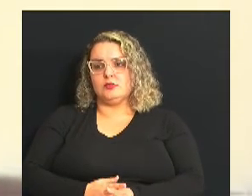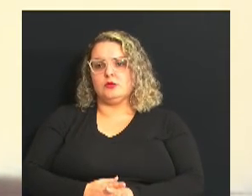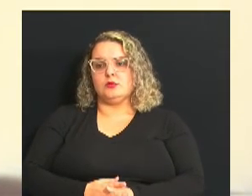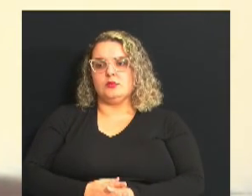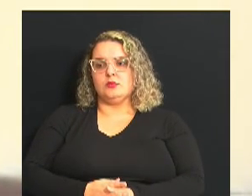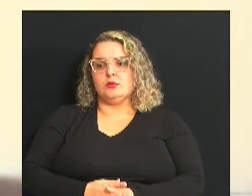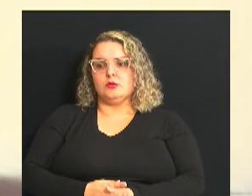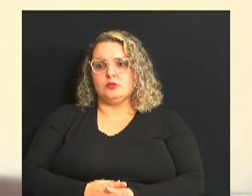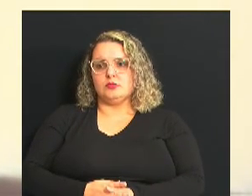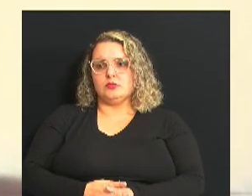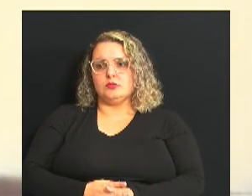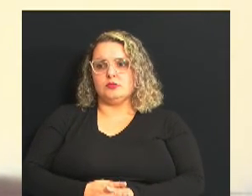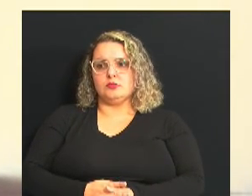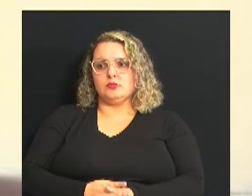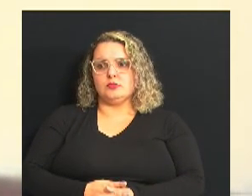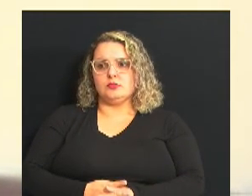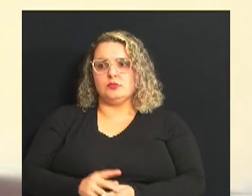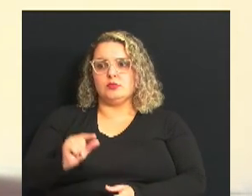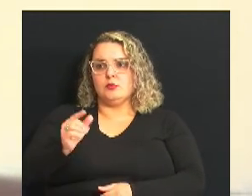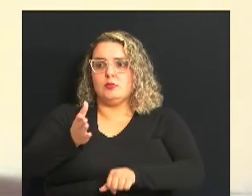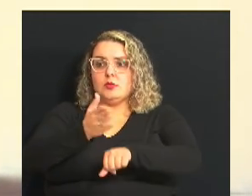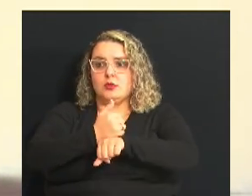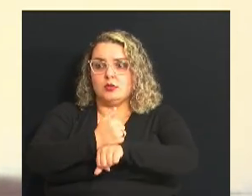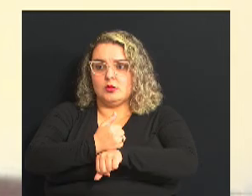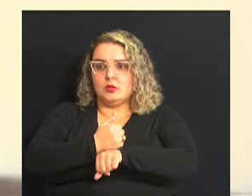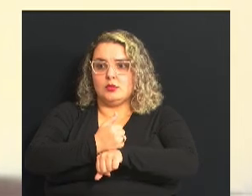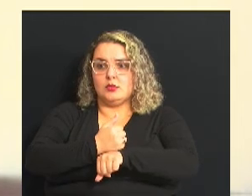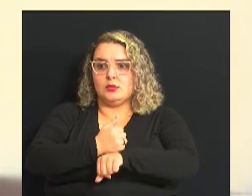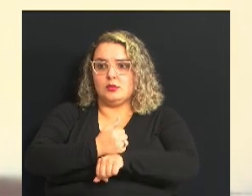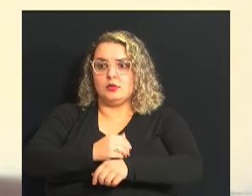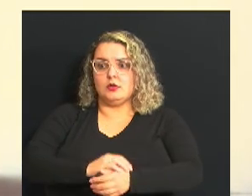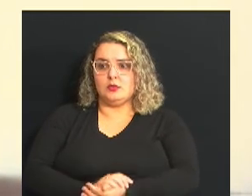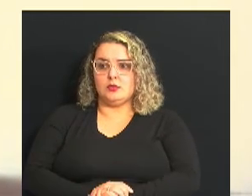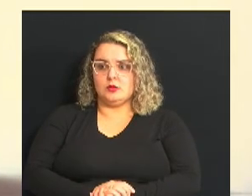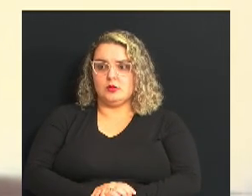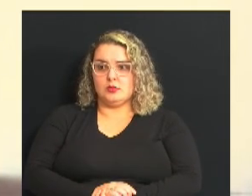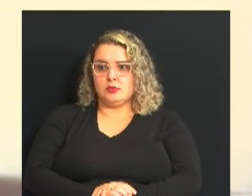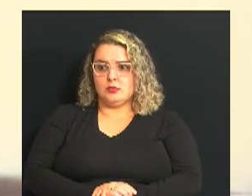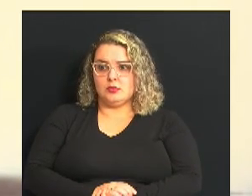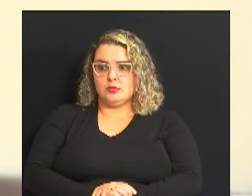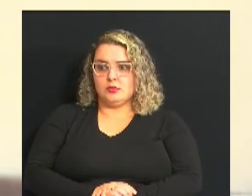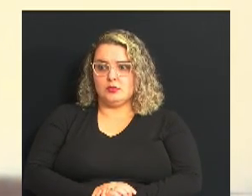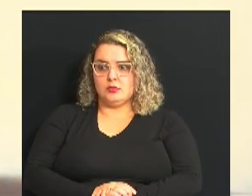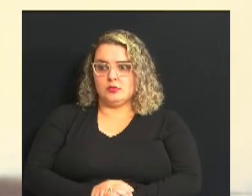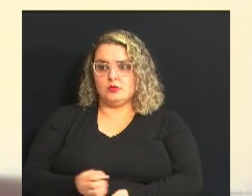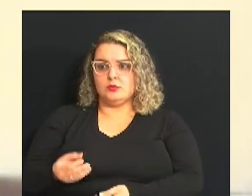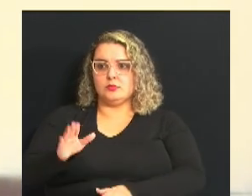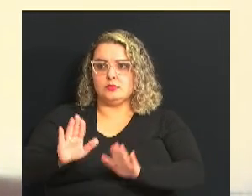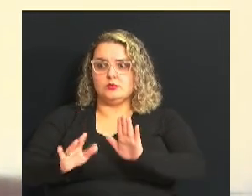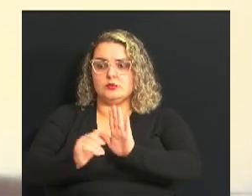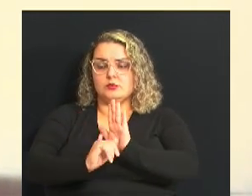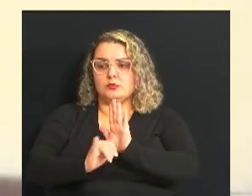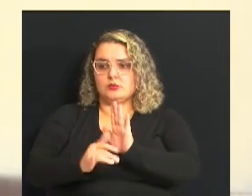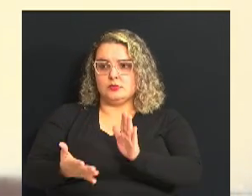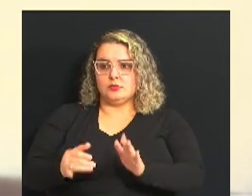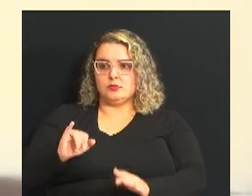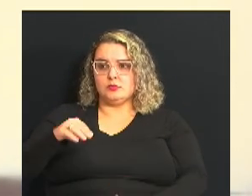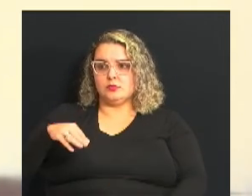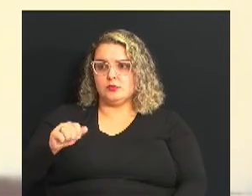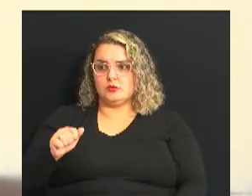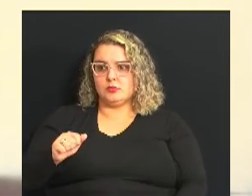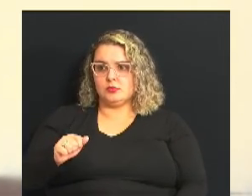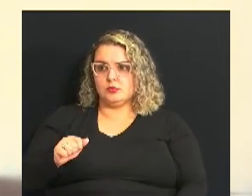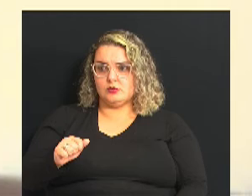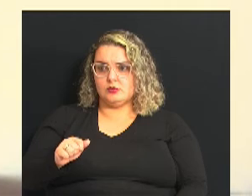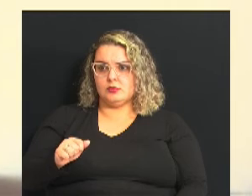e um pouco antes esse link de internet, né, daí teve um novo processo licitatório, do qual a IMA, salvo engano,